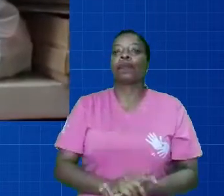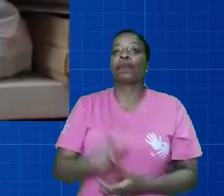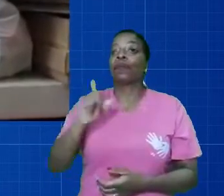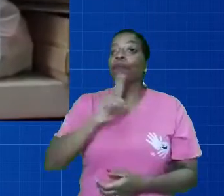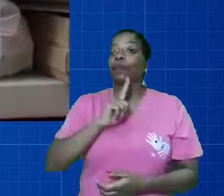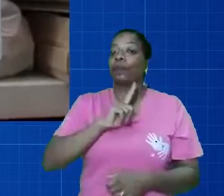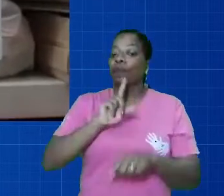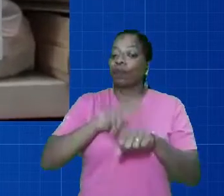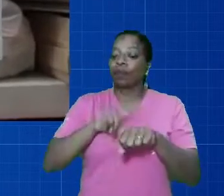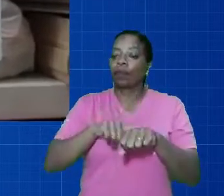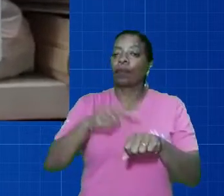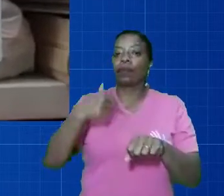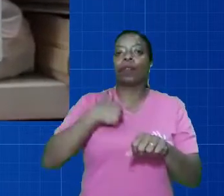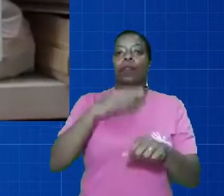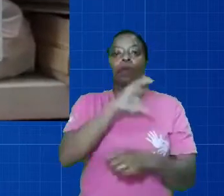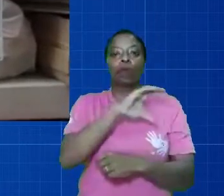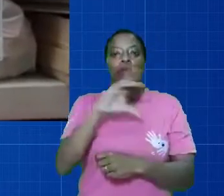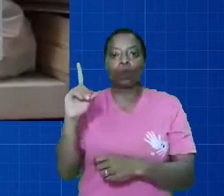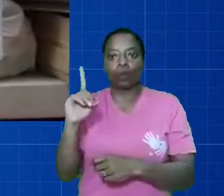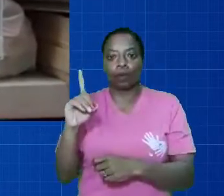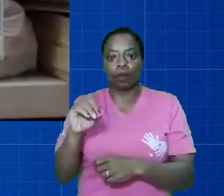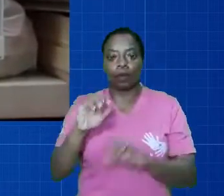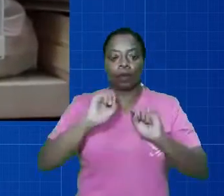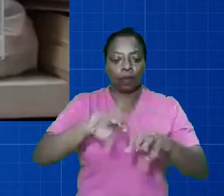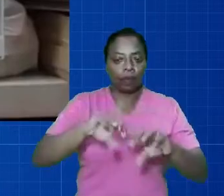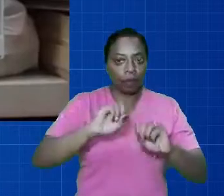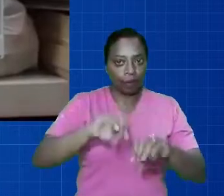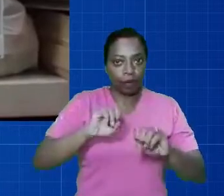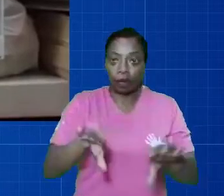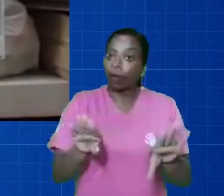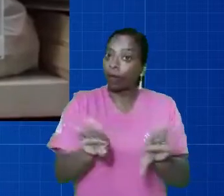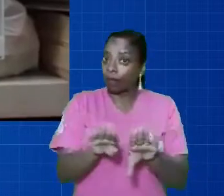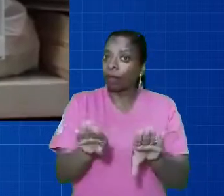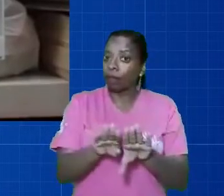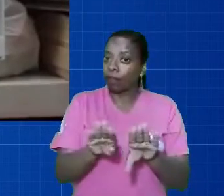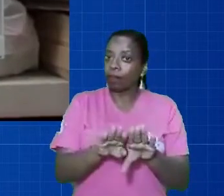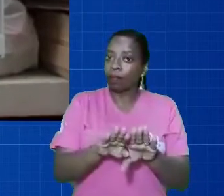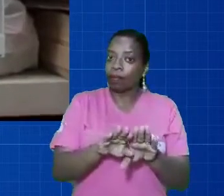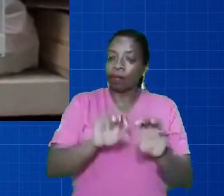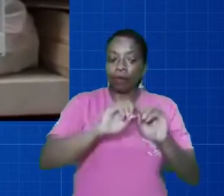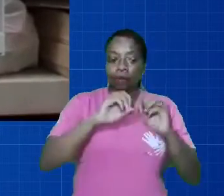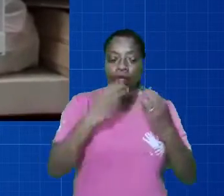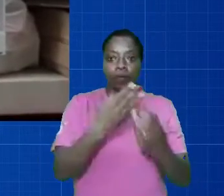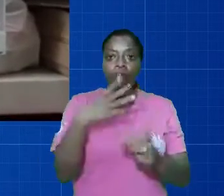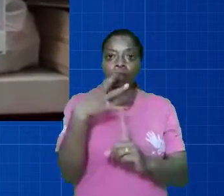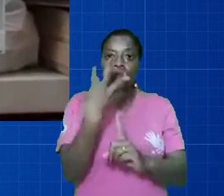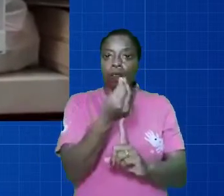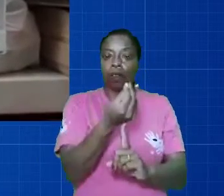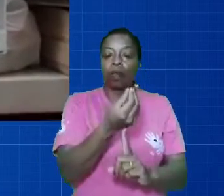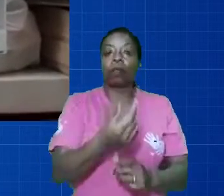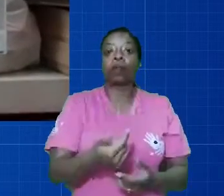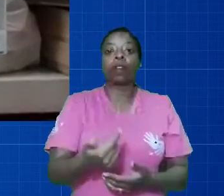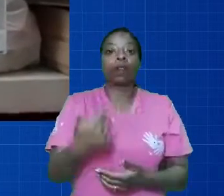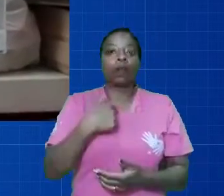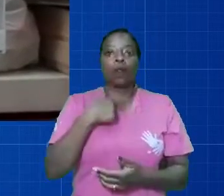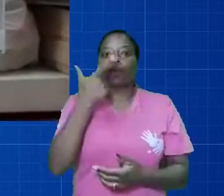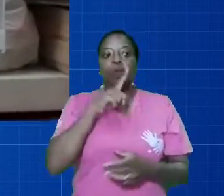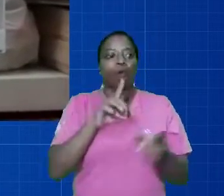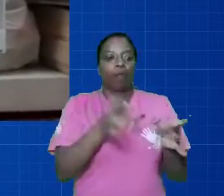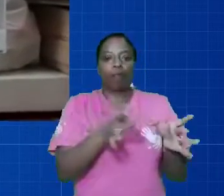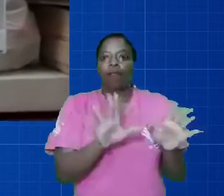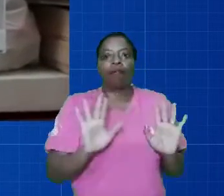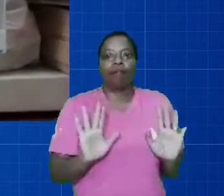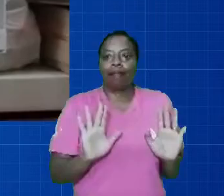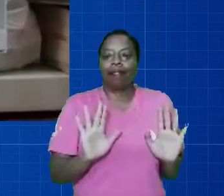ministrava as aulas, porque quem trabalha com arte se apaixona e não consegue largar, né? Então eu tenho